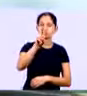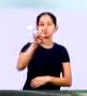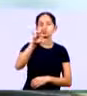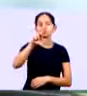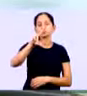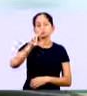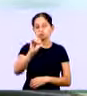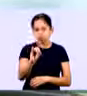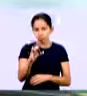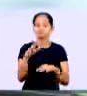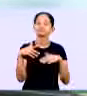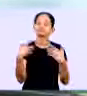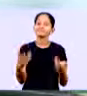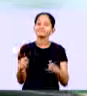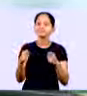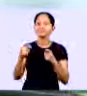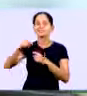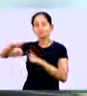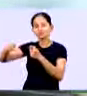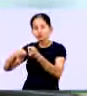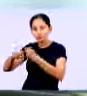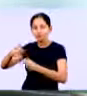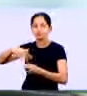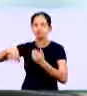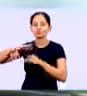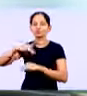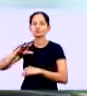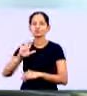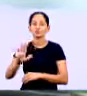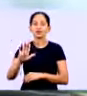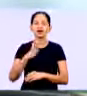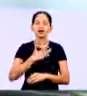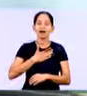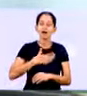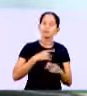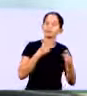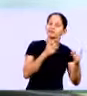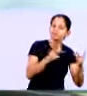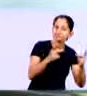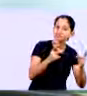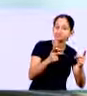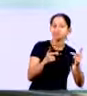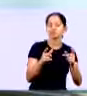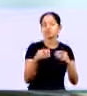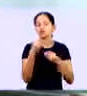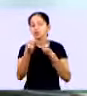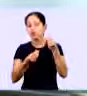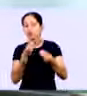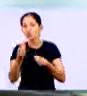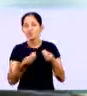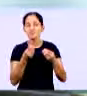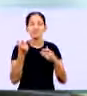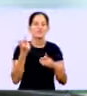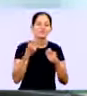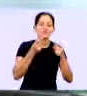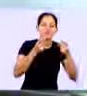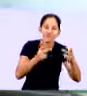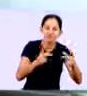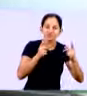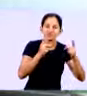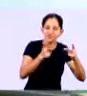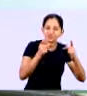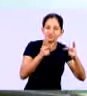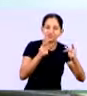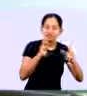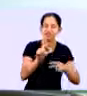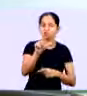você tenha esse tipo de controle para evitar que você caia numa situação onde você vende o seu produto e não tenha lucro. E aí você passa a ter dificuldades financeiras